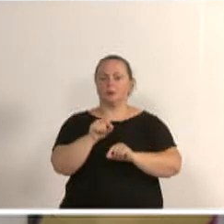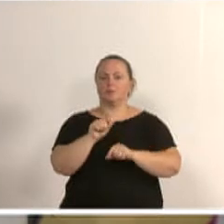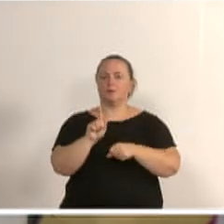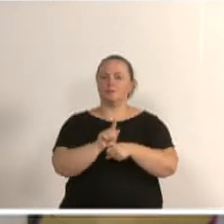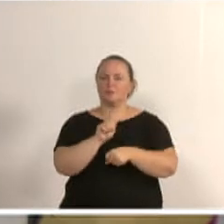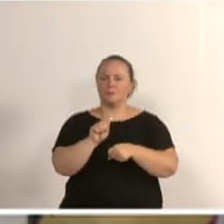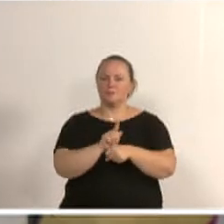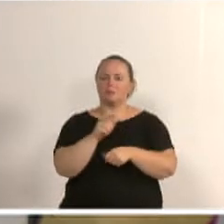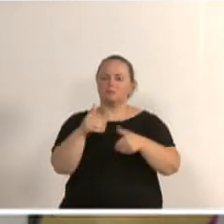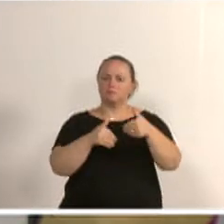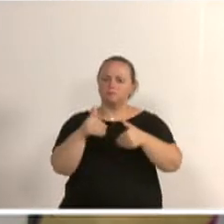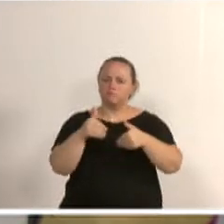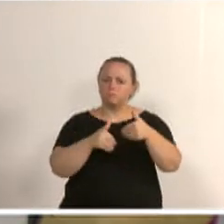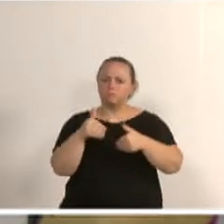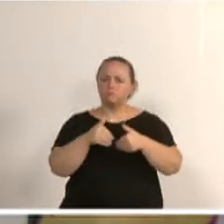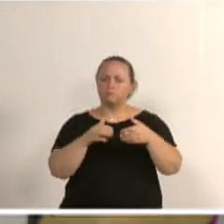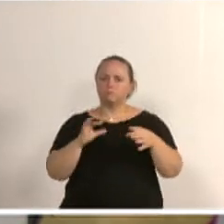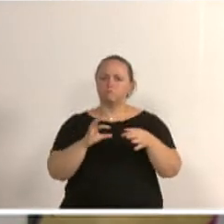participativa